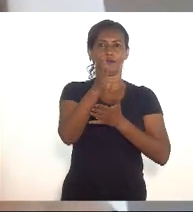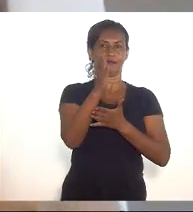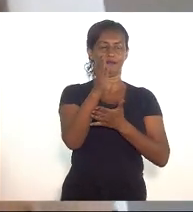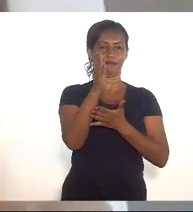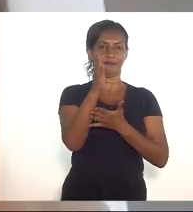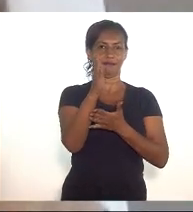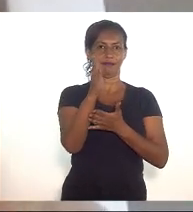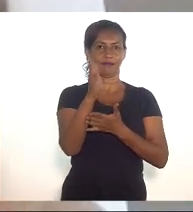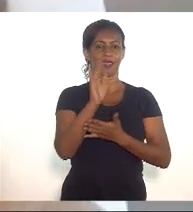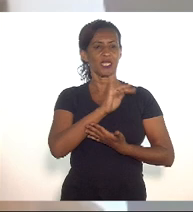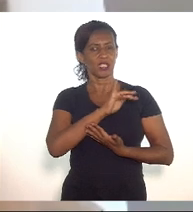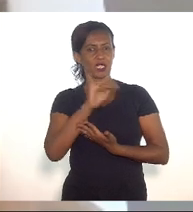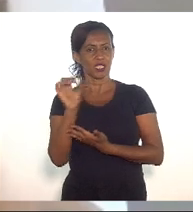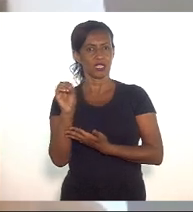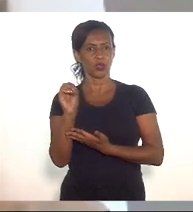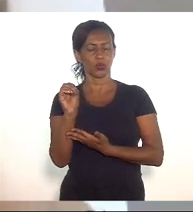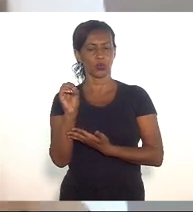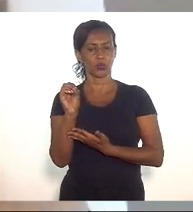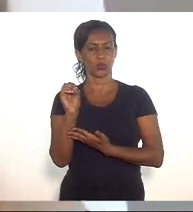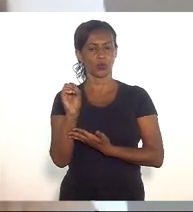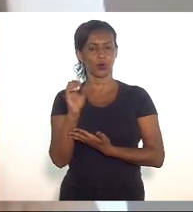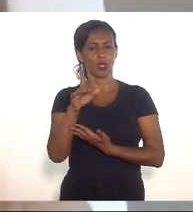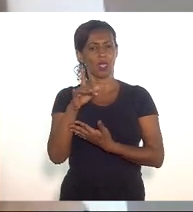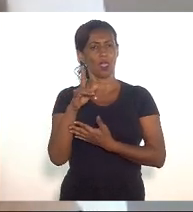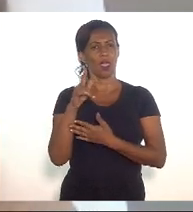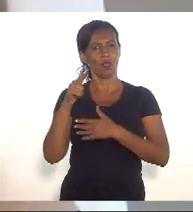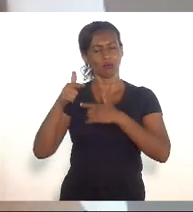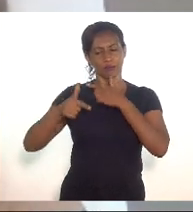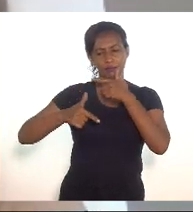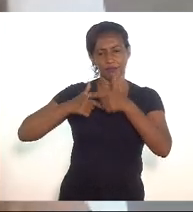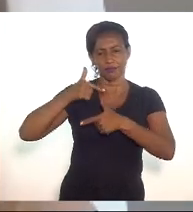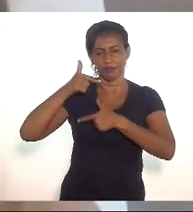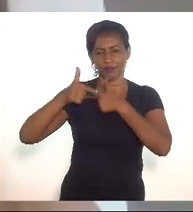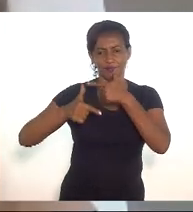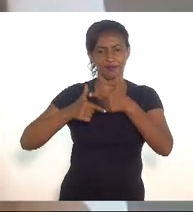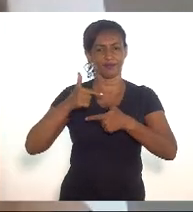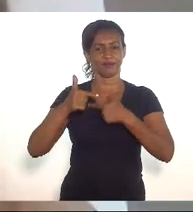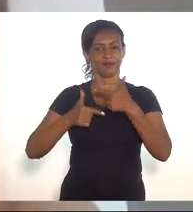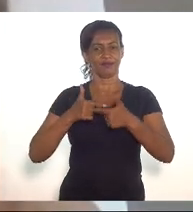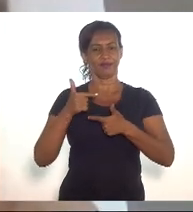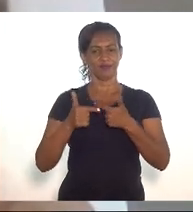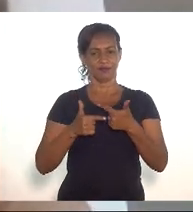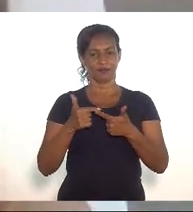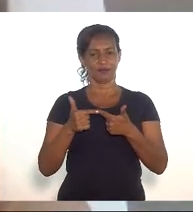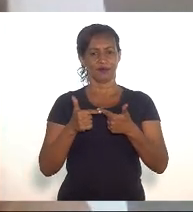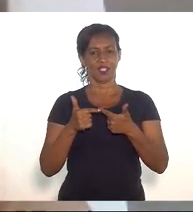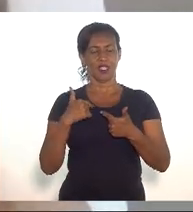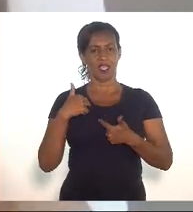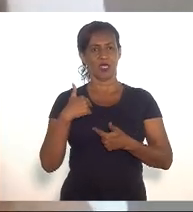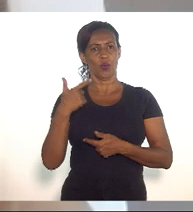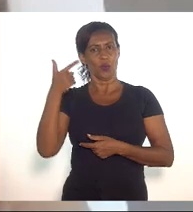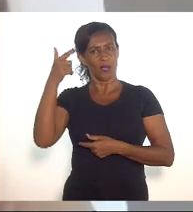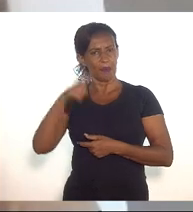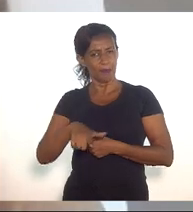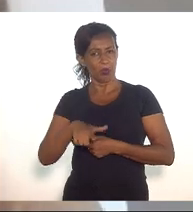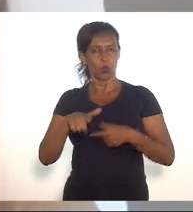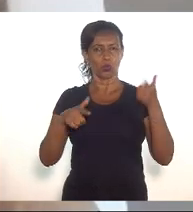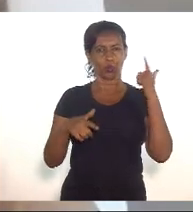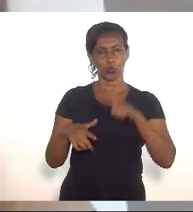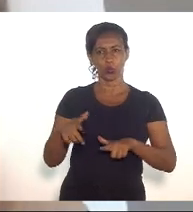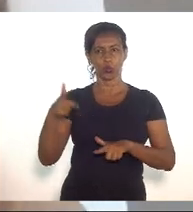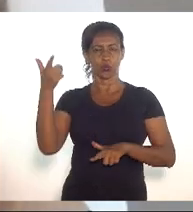Isso é uma construção. eu repito o tempo